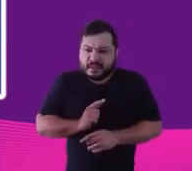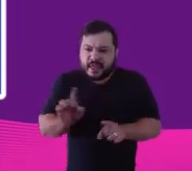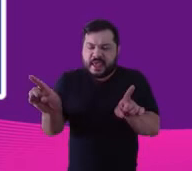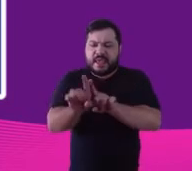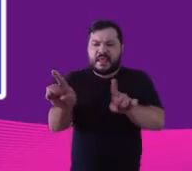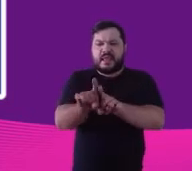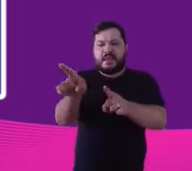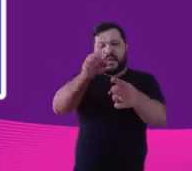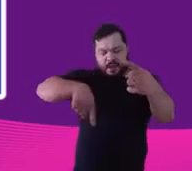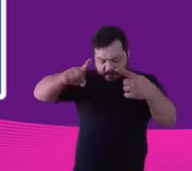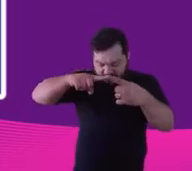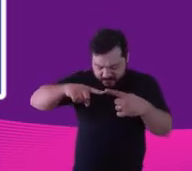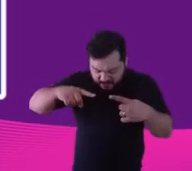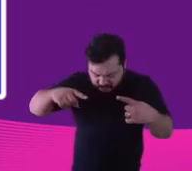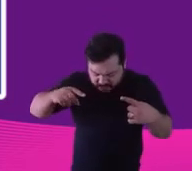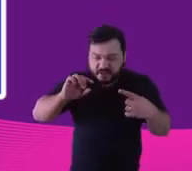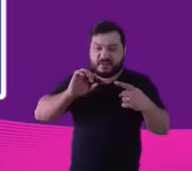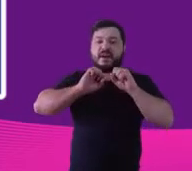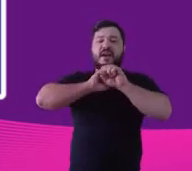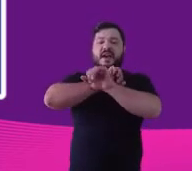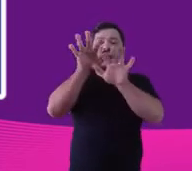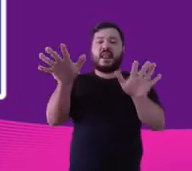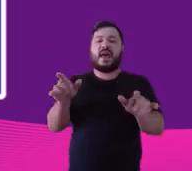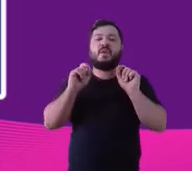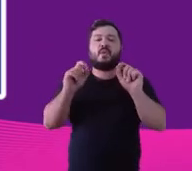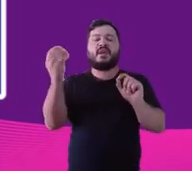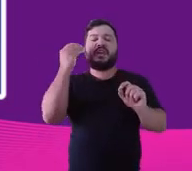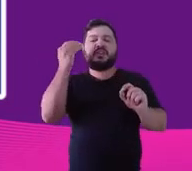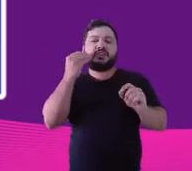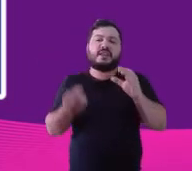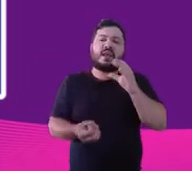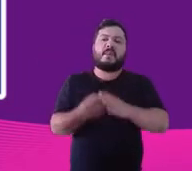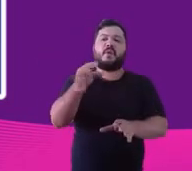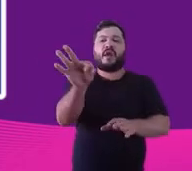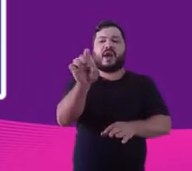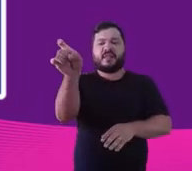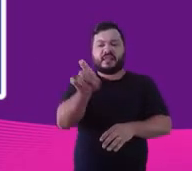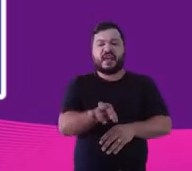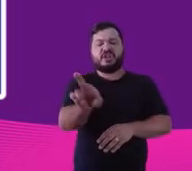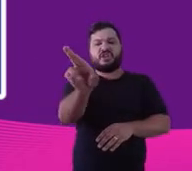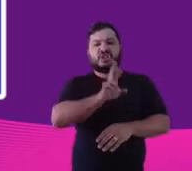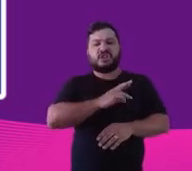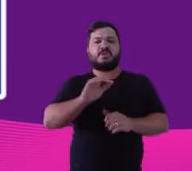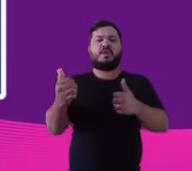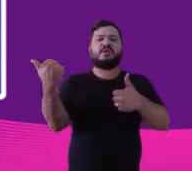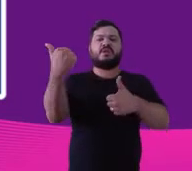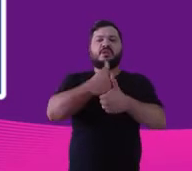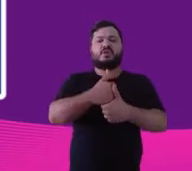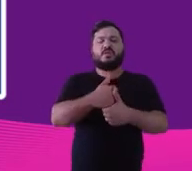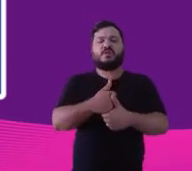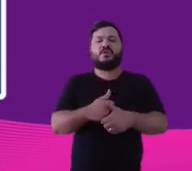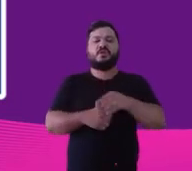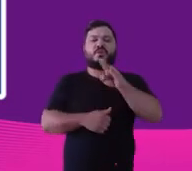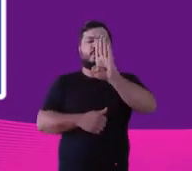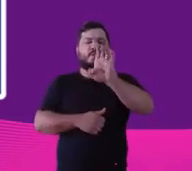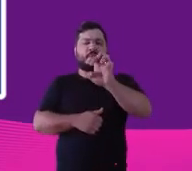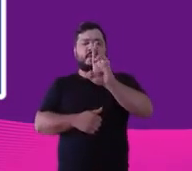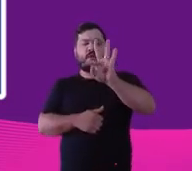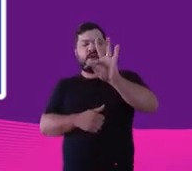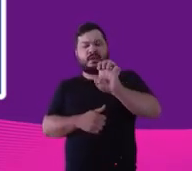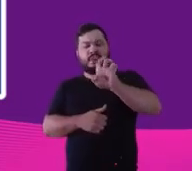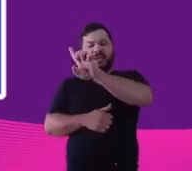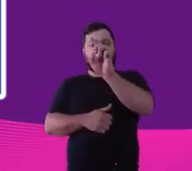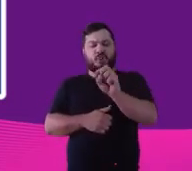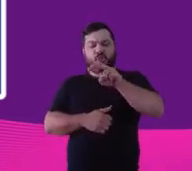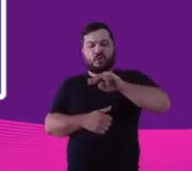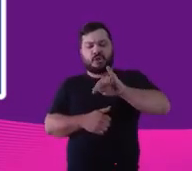viva Claro de LED tentarem creme entrar ser taxa de resposta instituído o mosteiro sumido e pelo carfilzomib